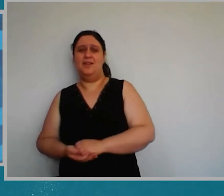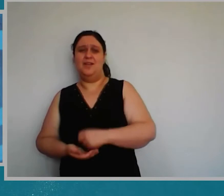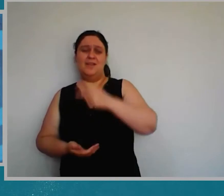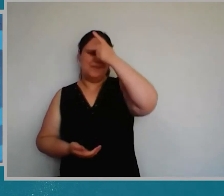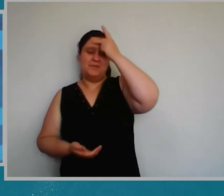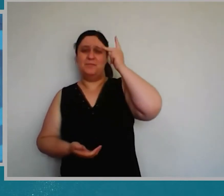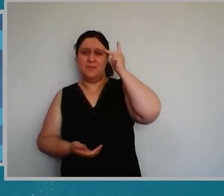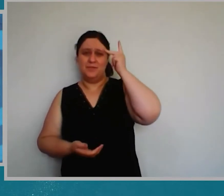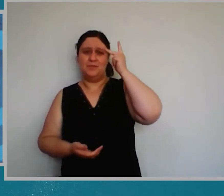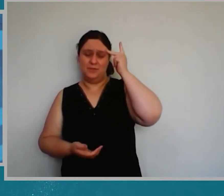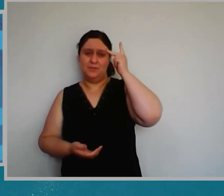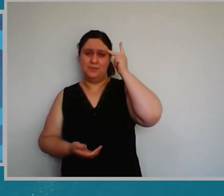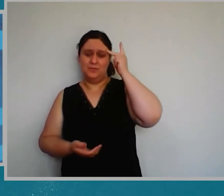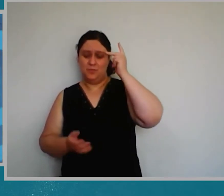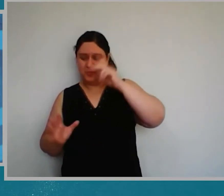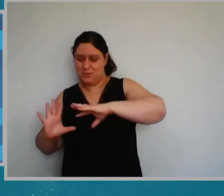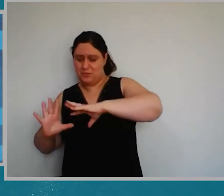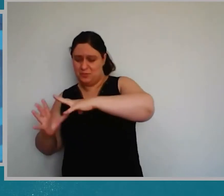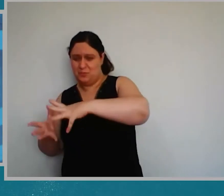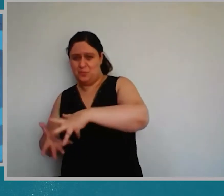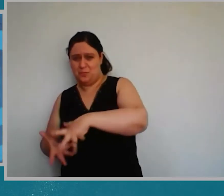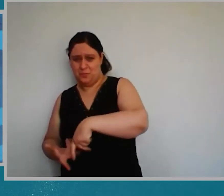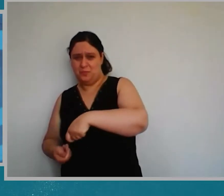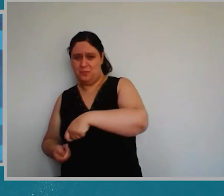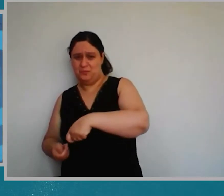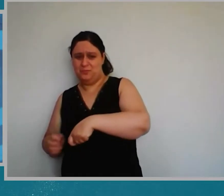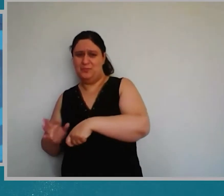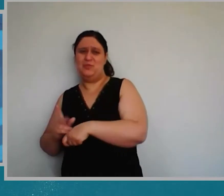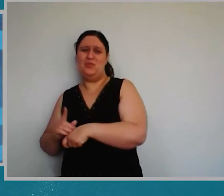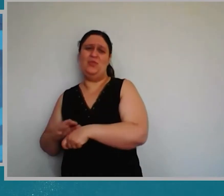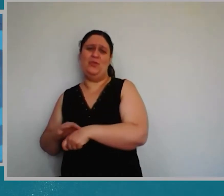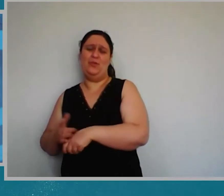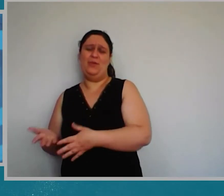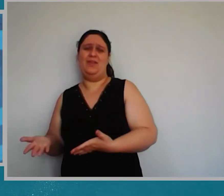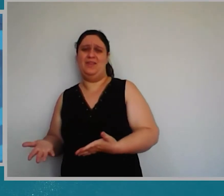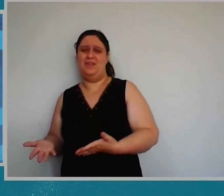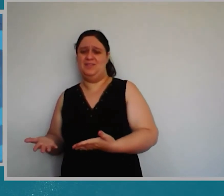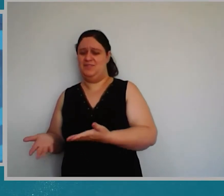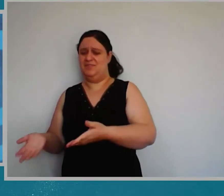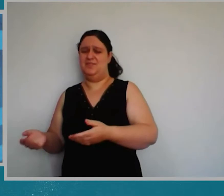totalmente enfermas, doentes.